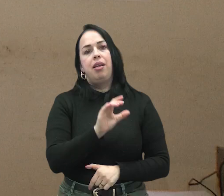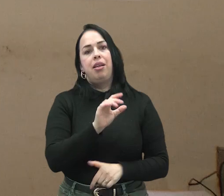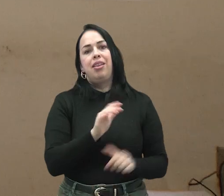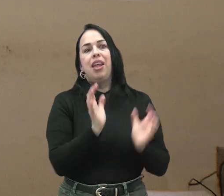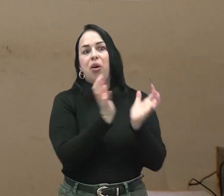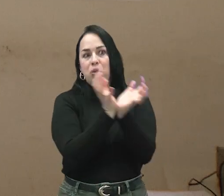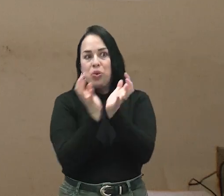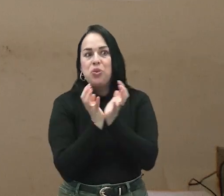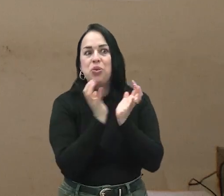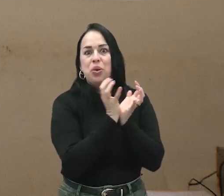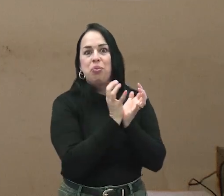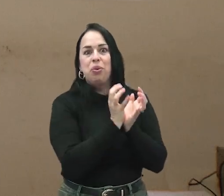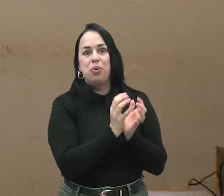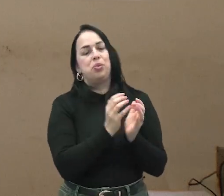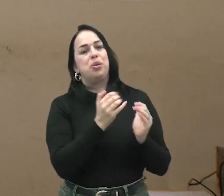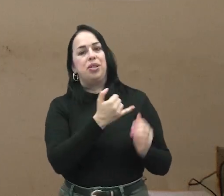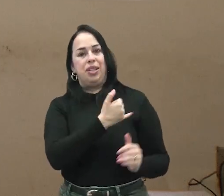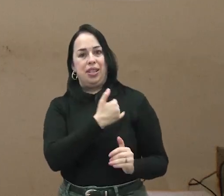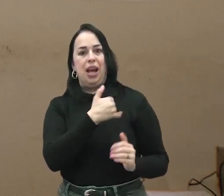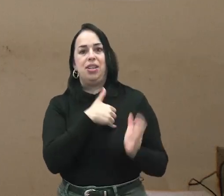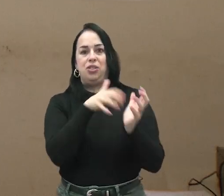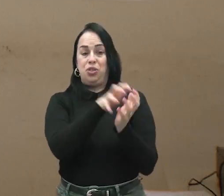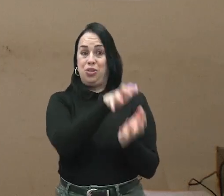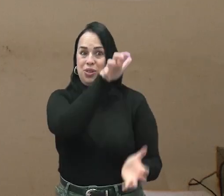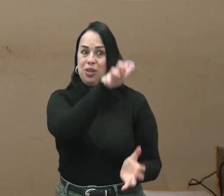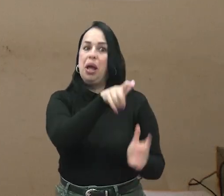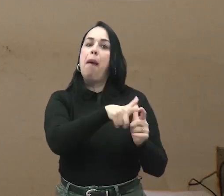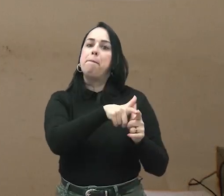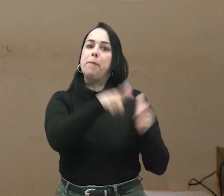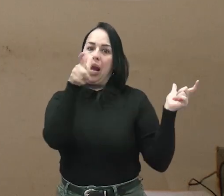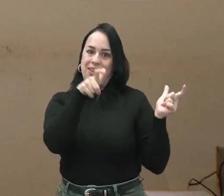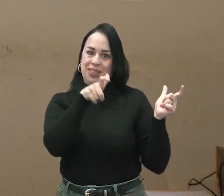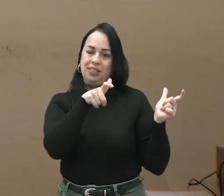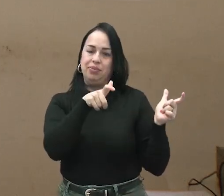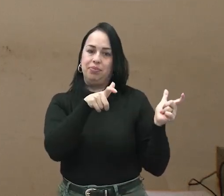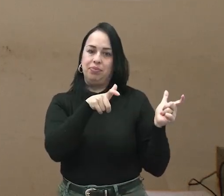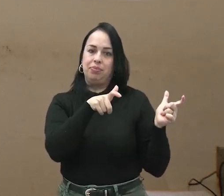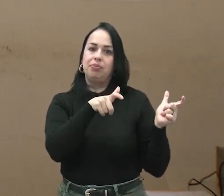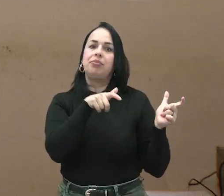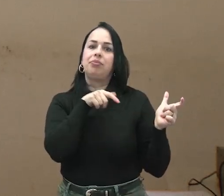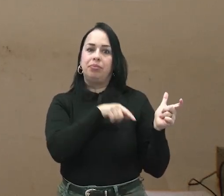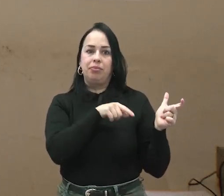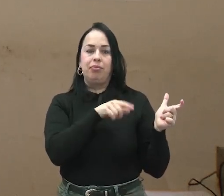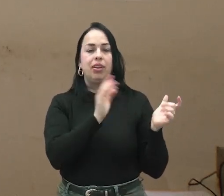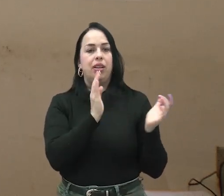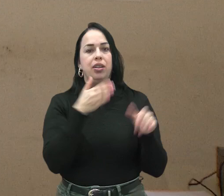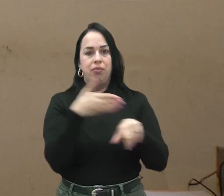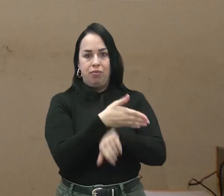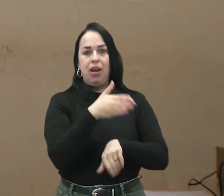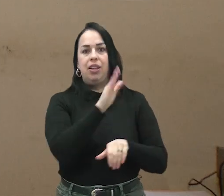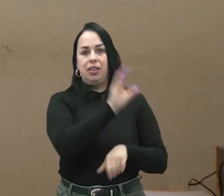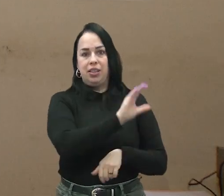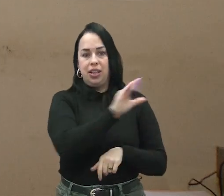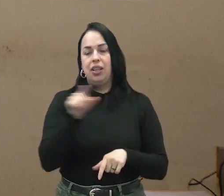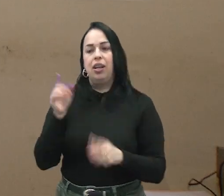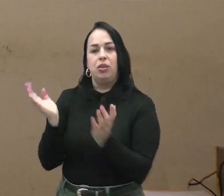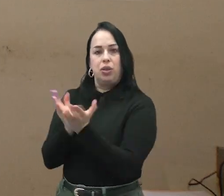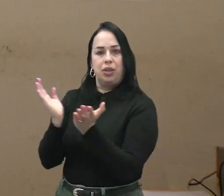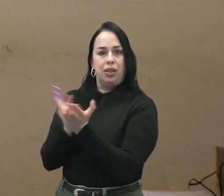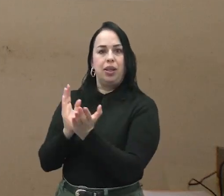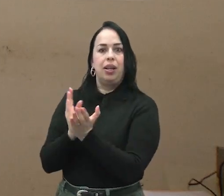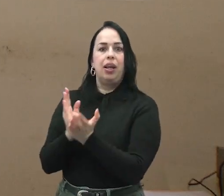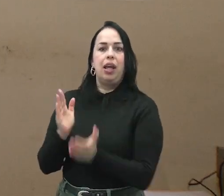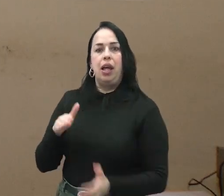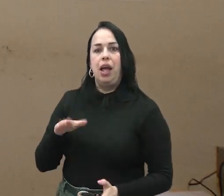predomina nos grupos de idade mais altos, então nos idosos, grande predominância do catolicismo. Já a